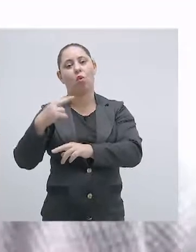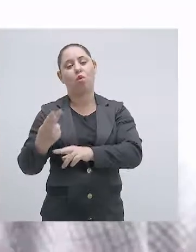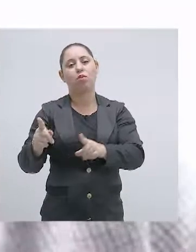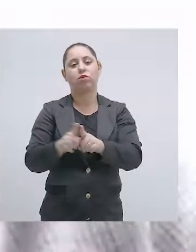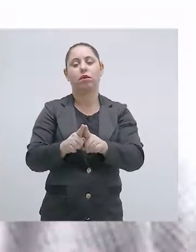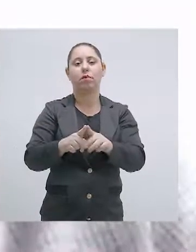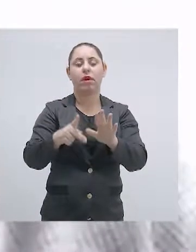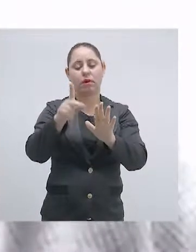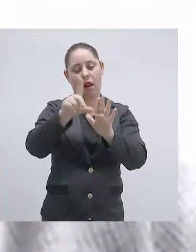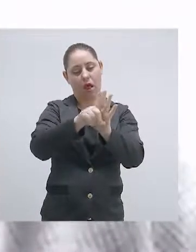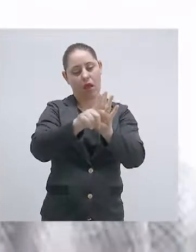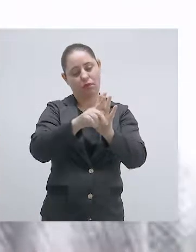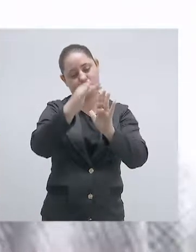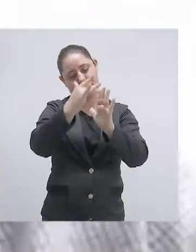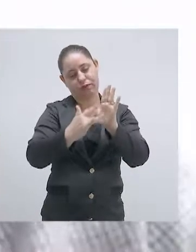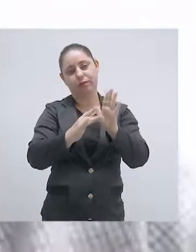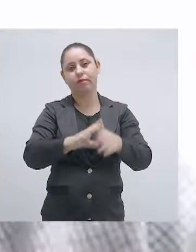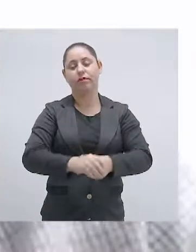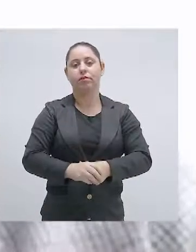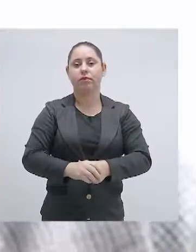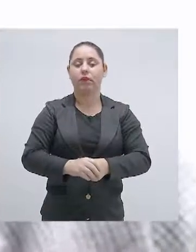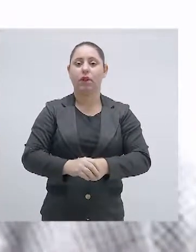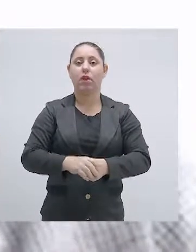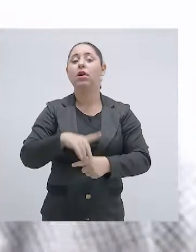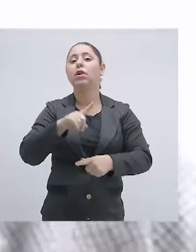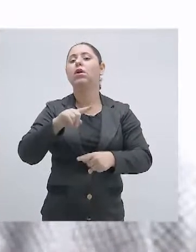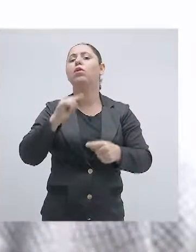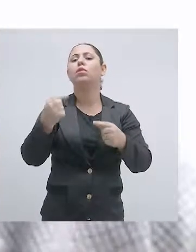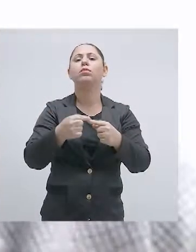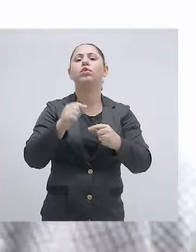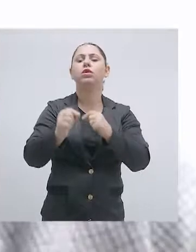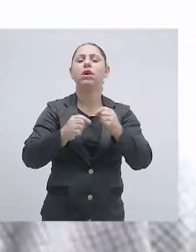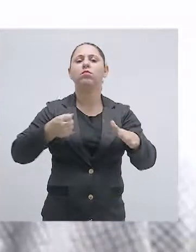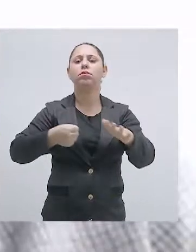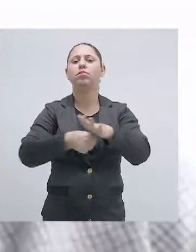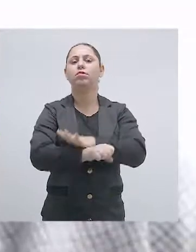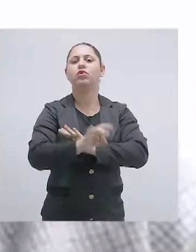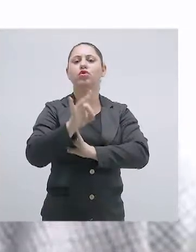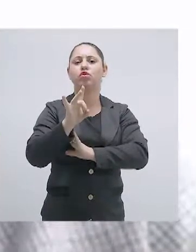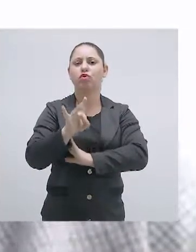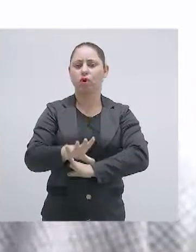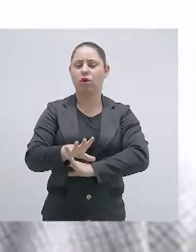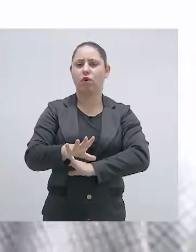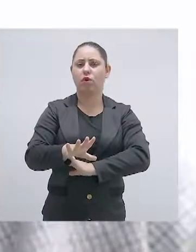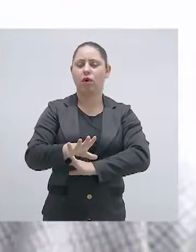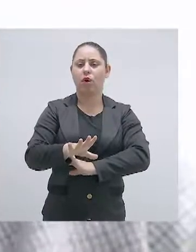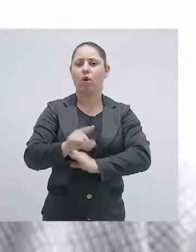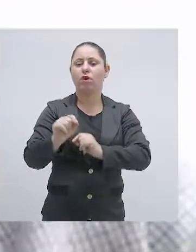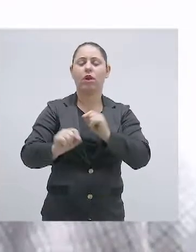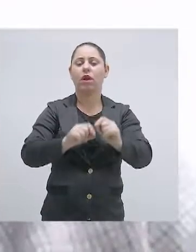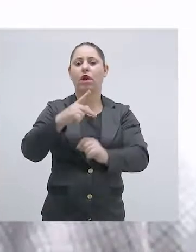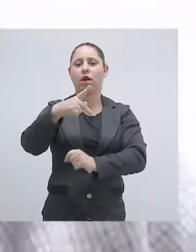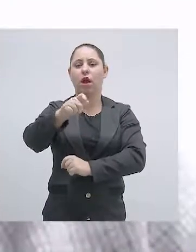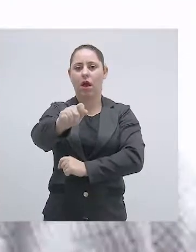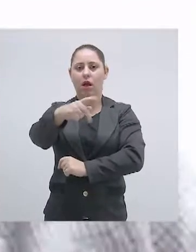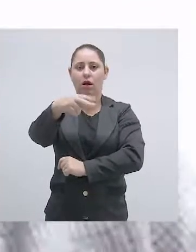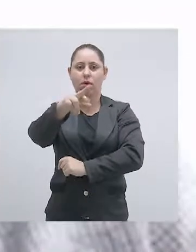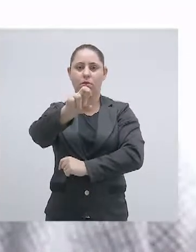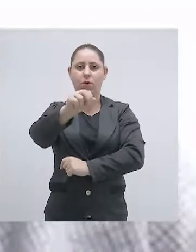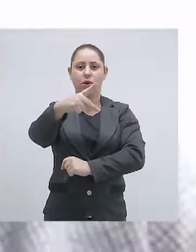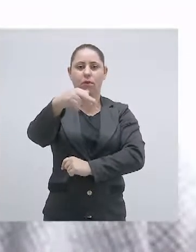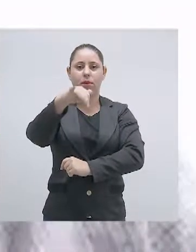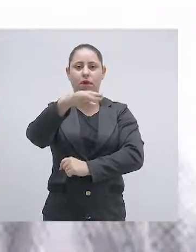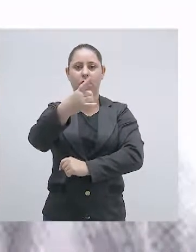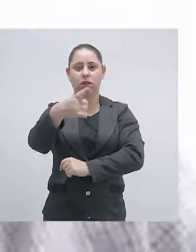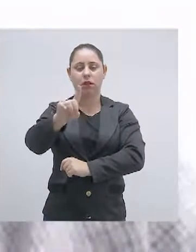outros casos previstos na lei. Neste sentido, nós estamos inserindo apenas a